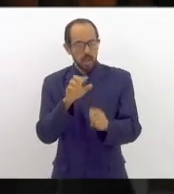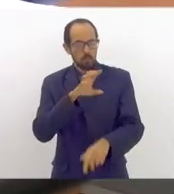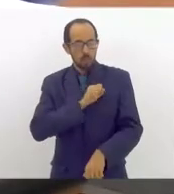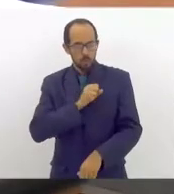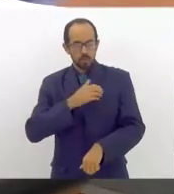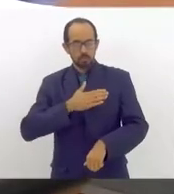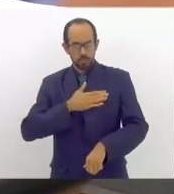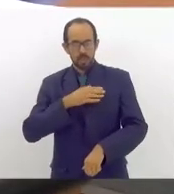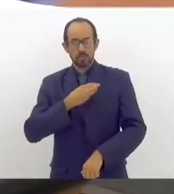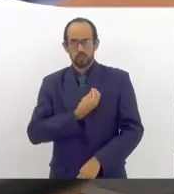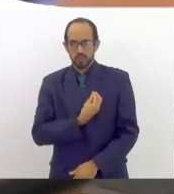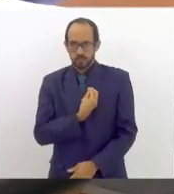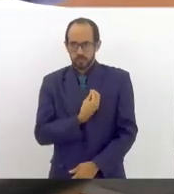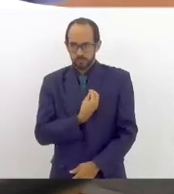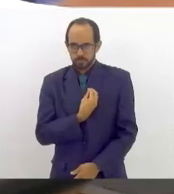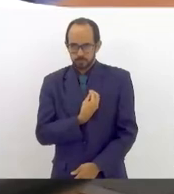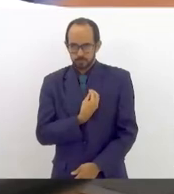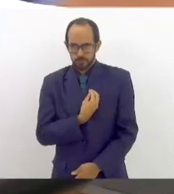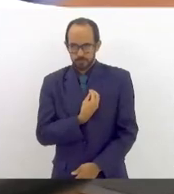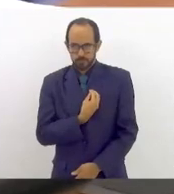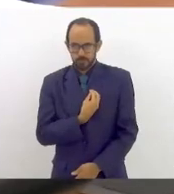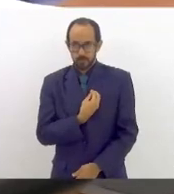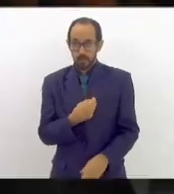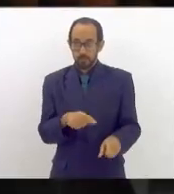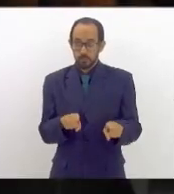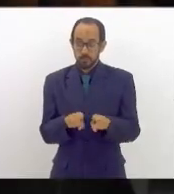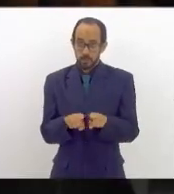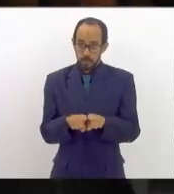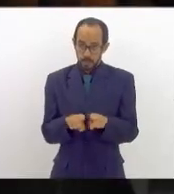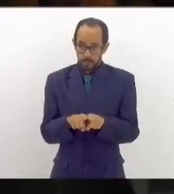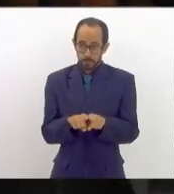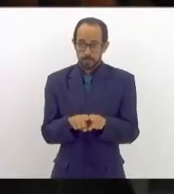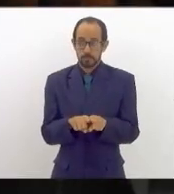vida e por fim